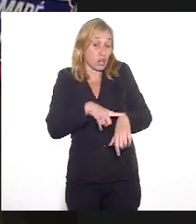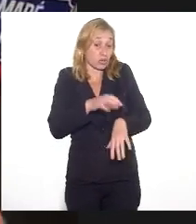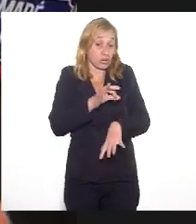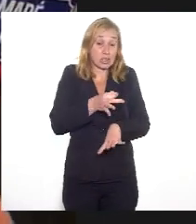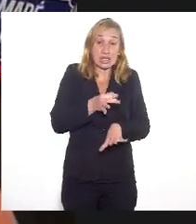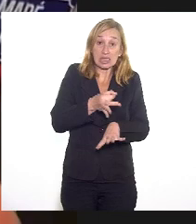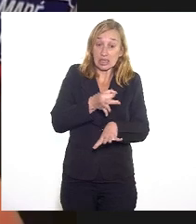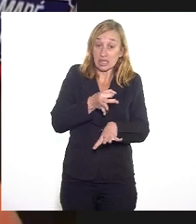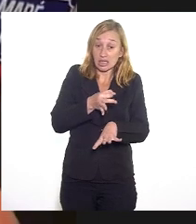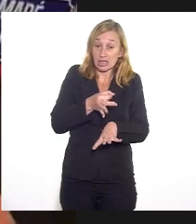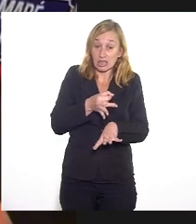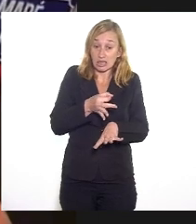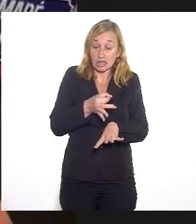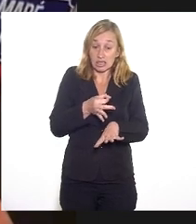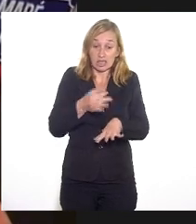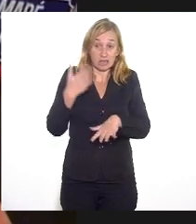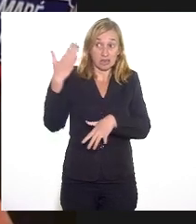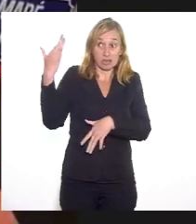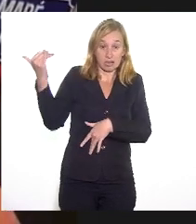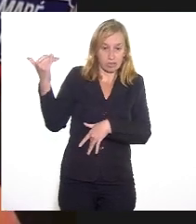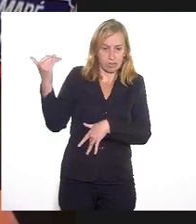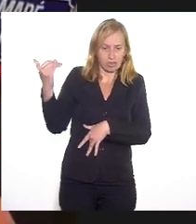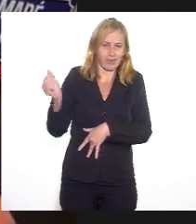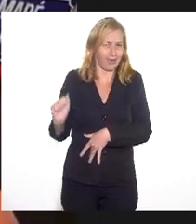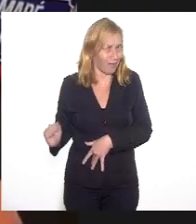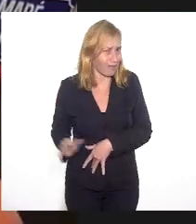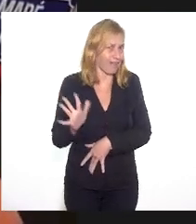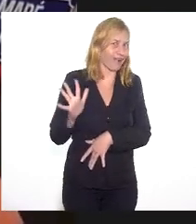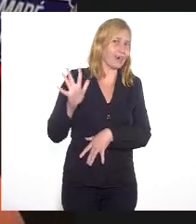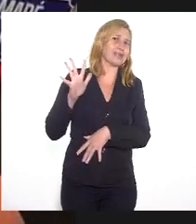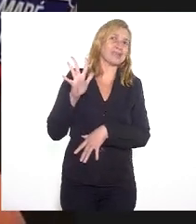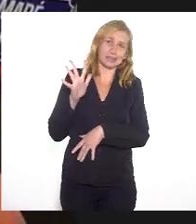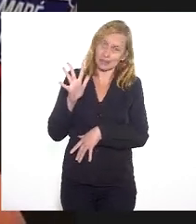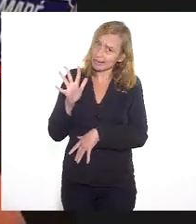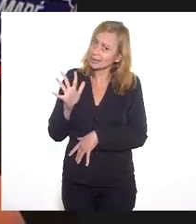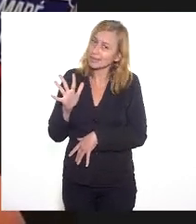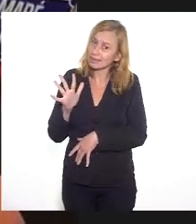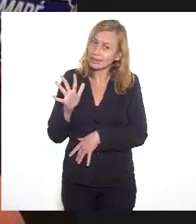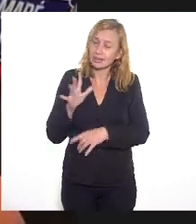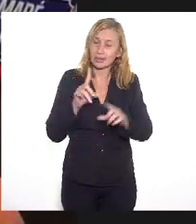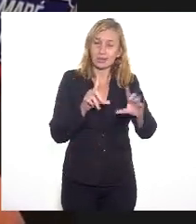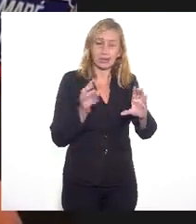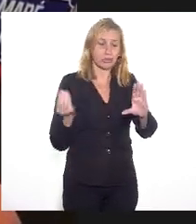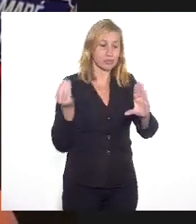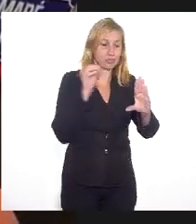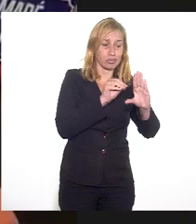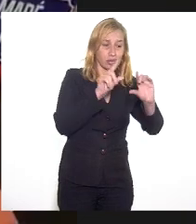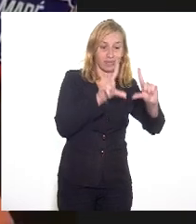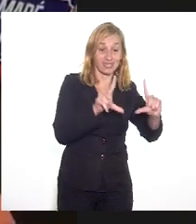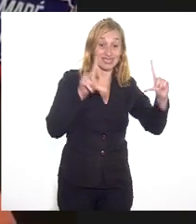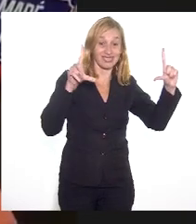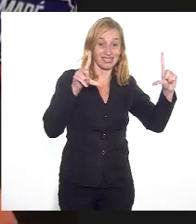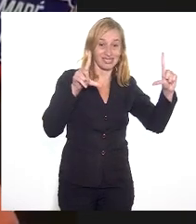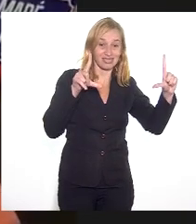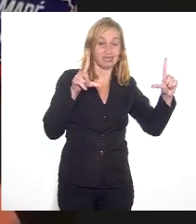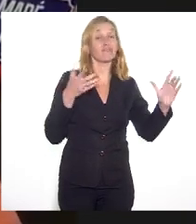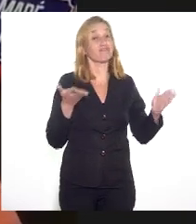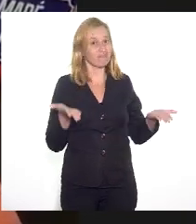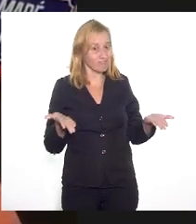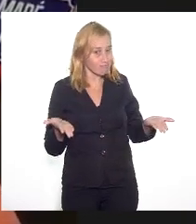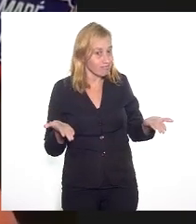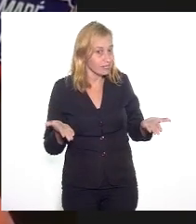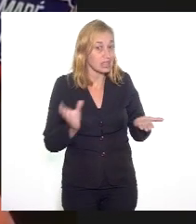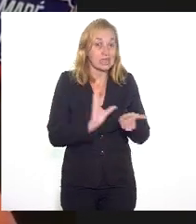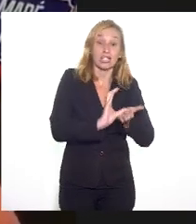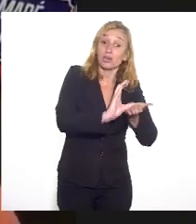inclusive, de alta audiência, que é caríssimo para se colocar na televisão e, evidentemente, seria um